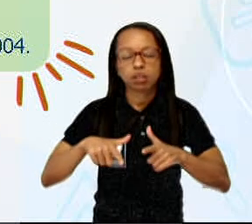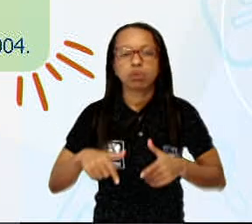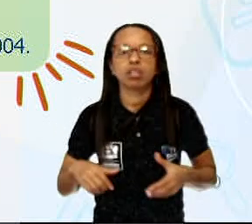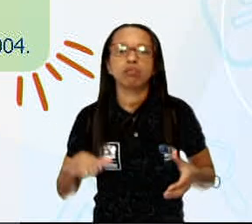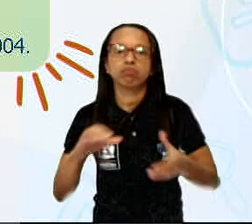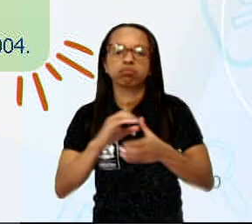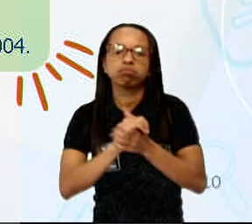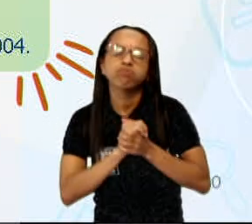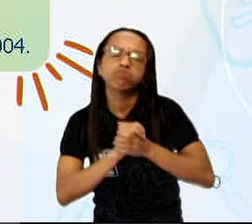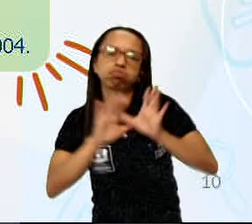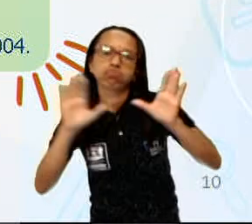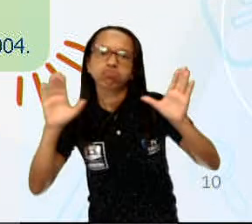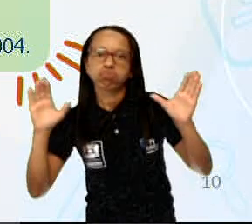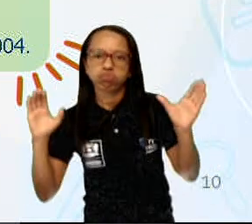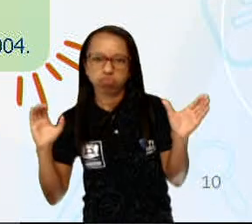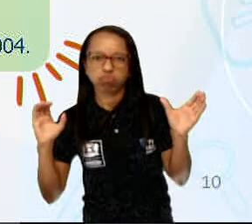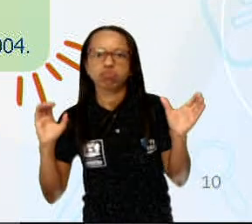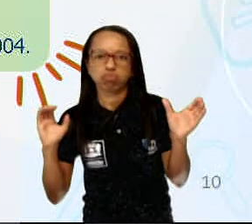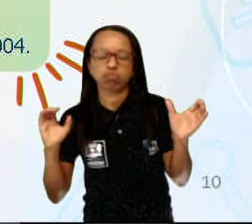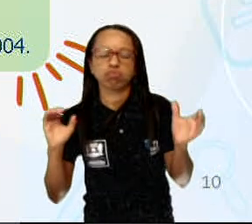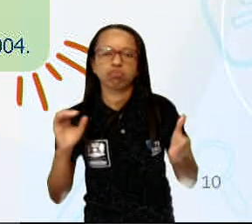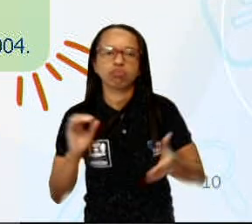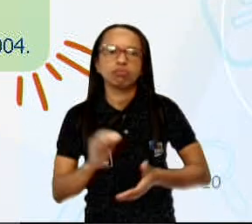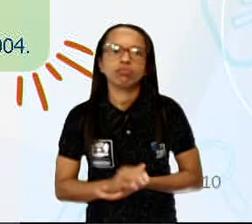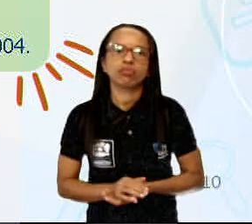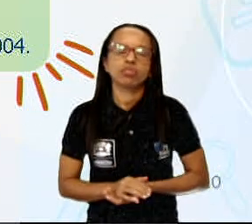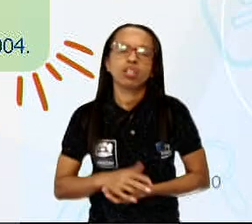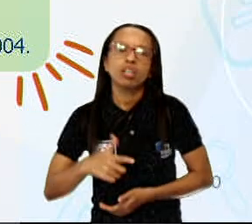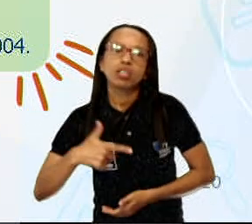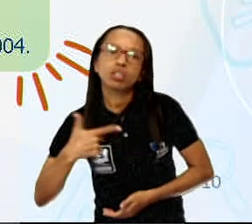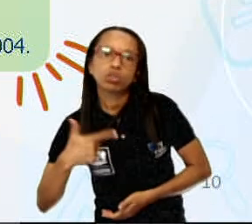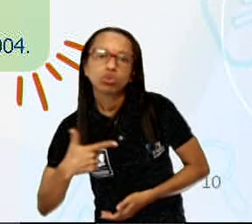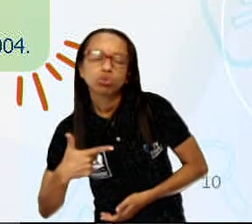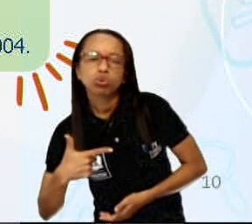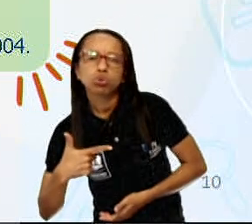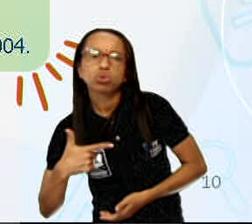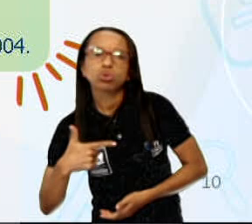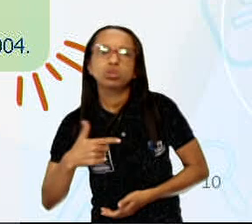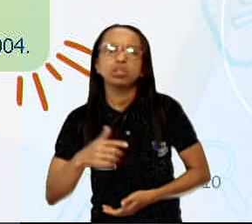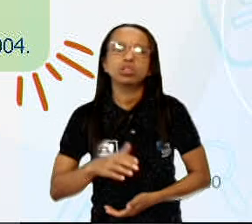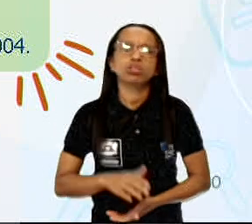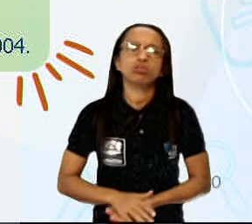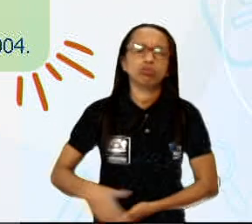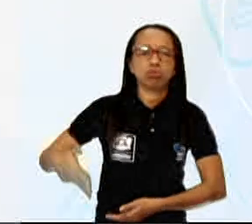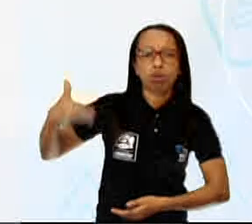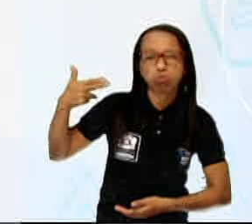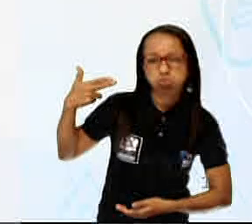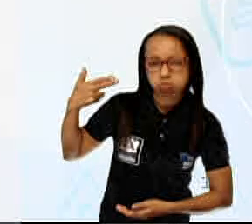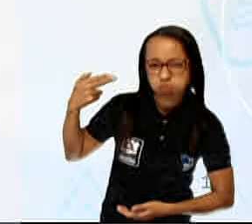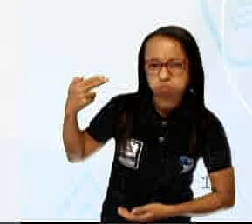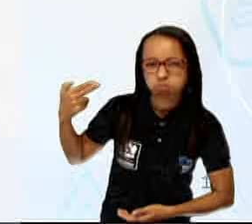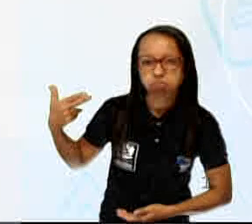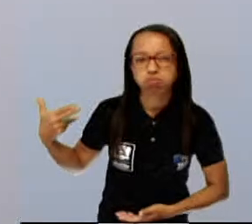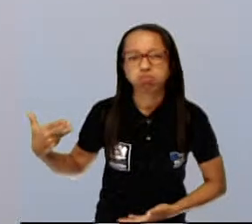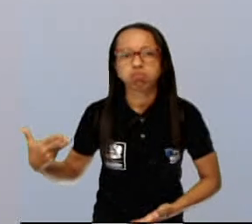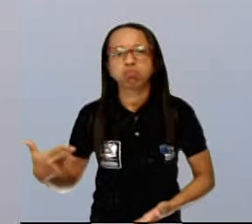Cíntia, abaixo, que vai falar sobre a questão da violência, dessas balas